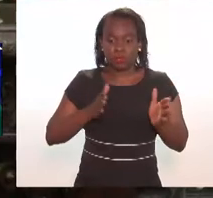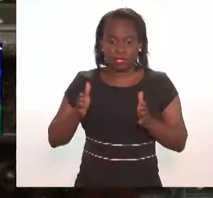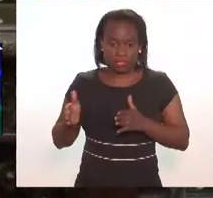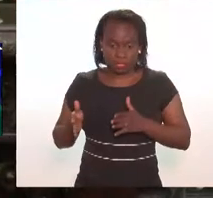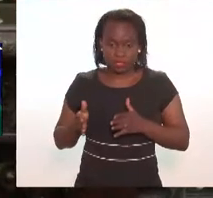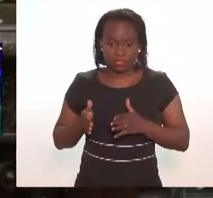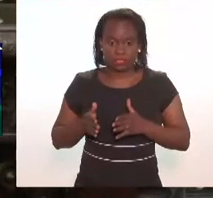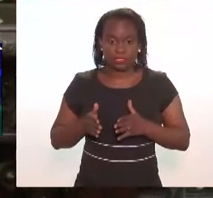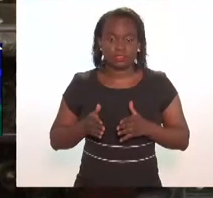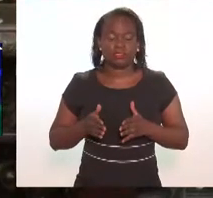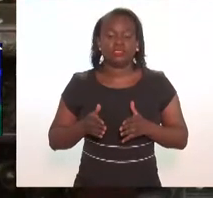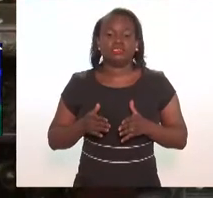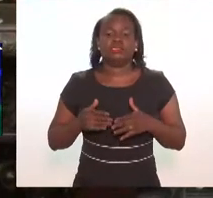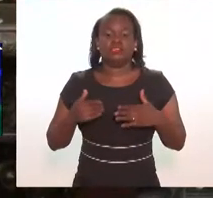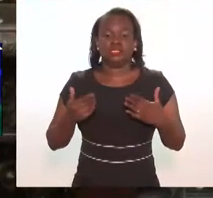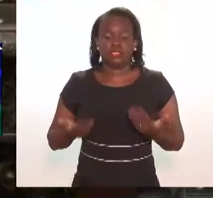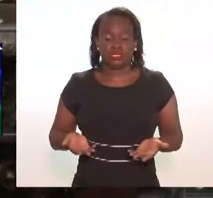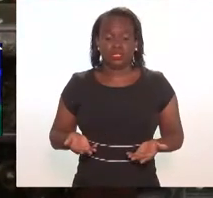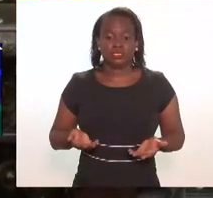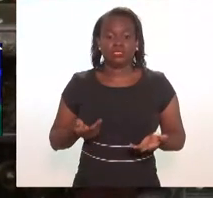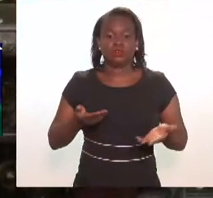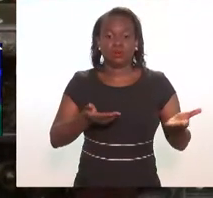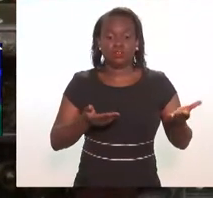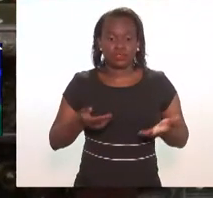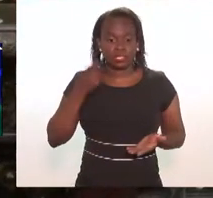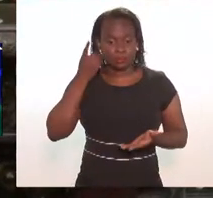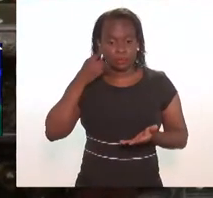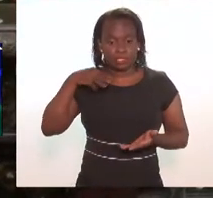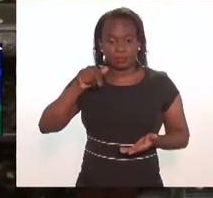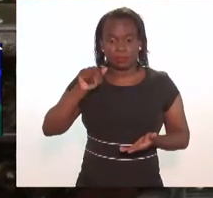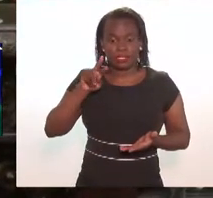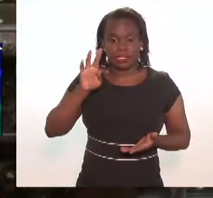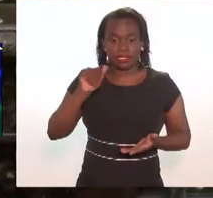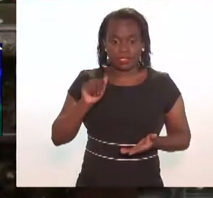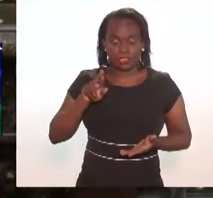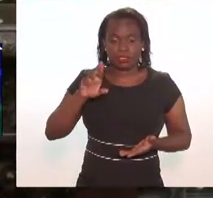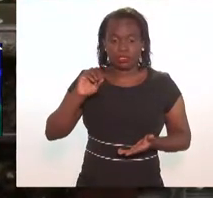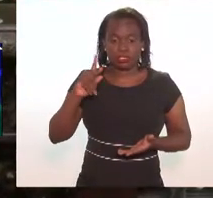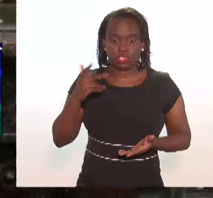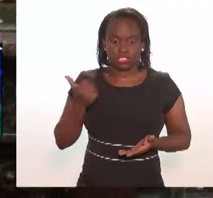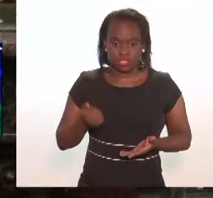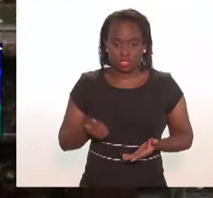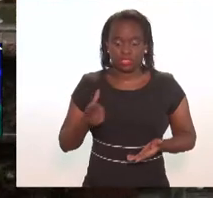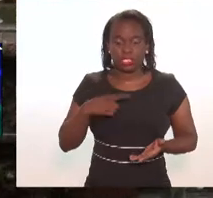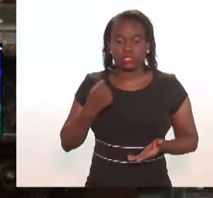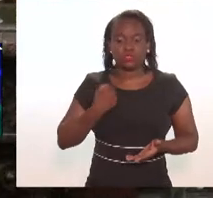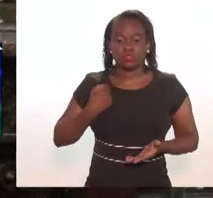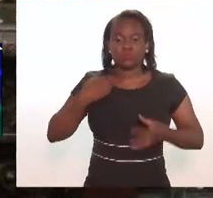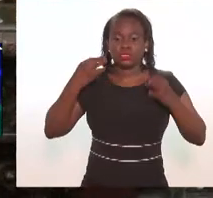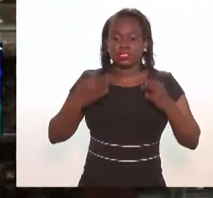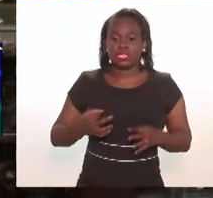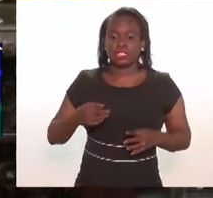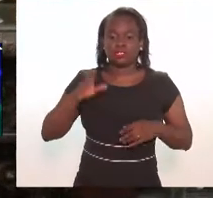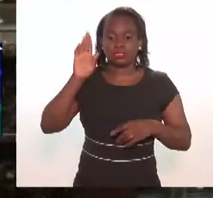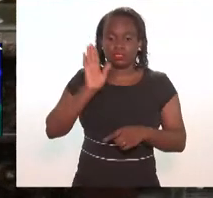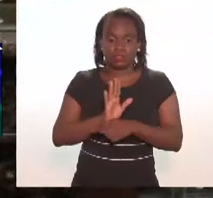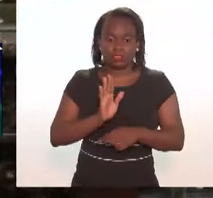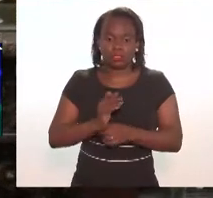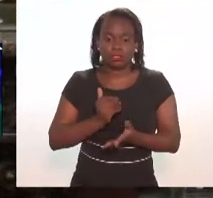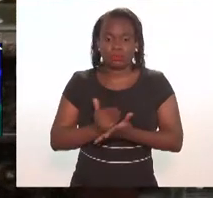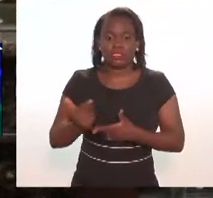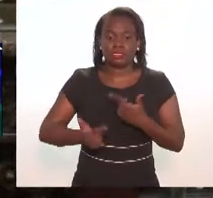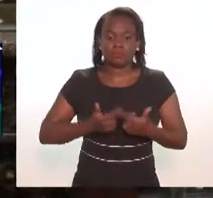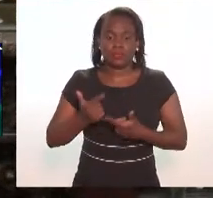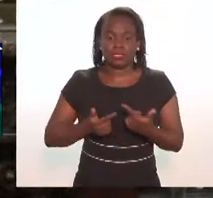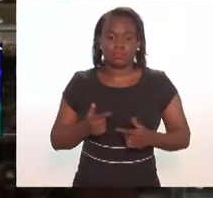ordem e convocar a deputada Marta Rocha. Havendo número legal sobre a proteção de Deus, iniciamos os nossos